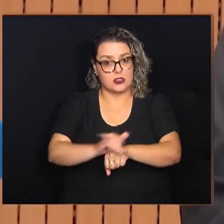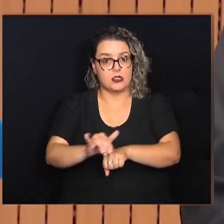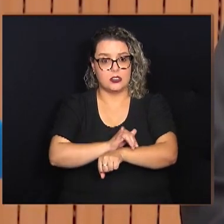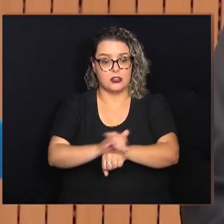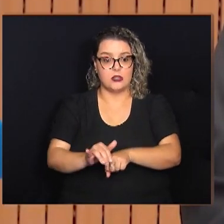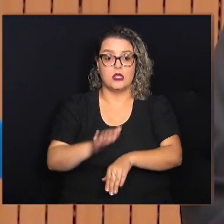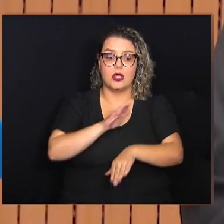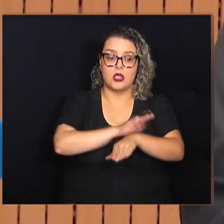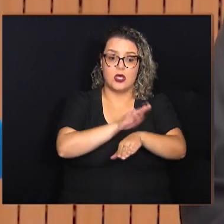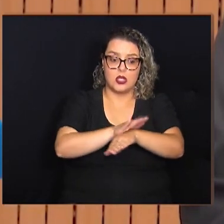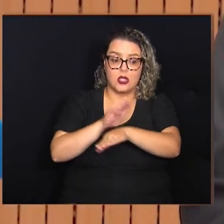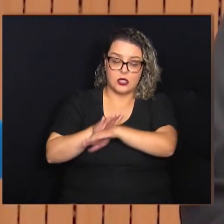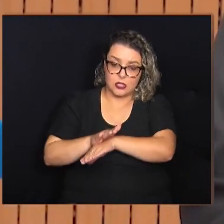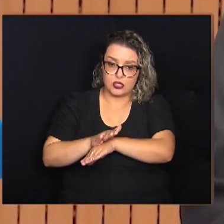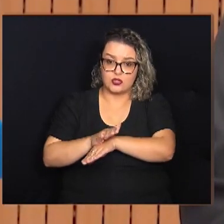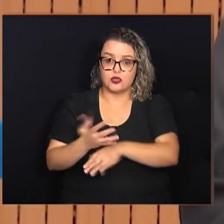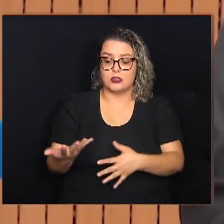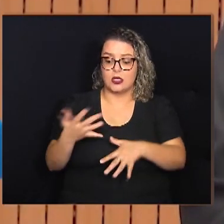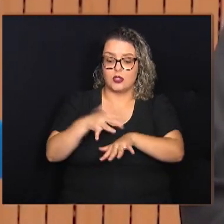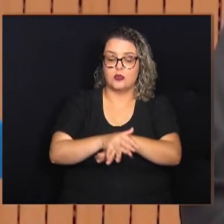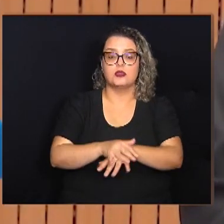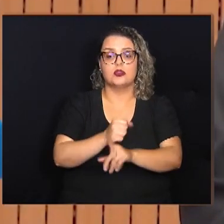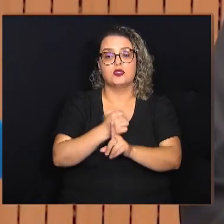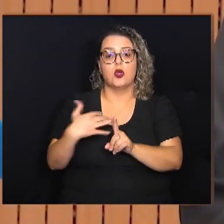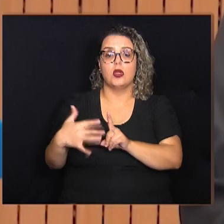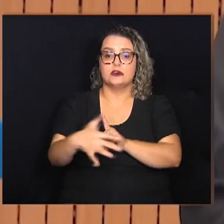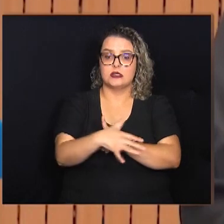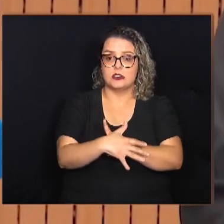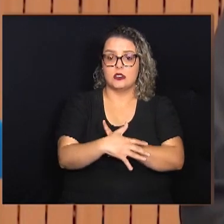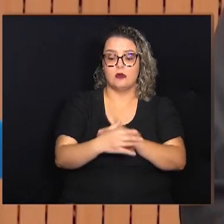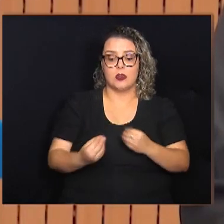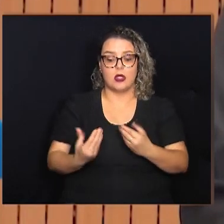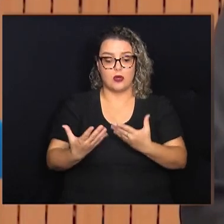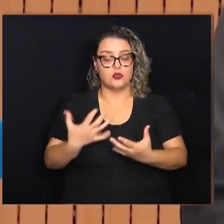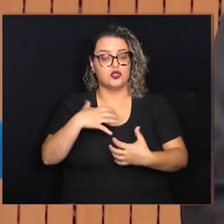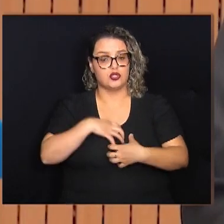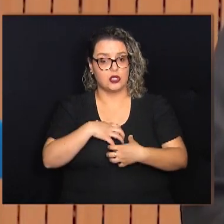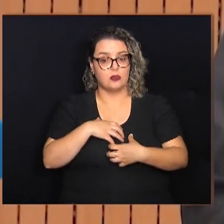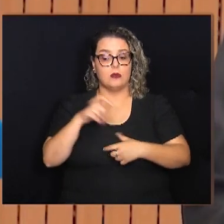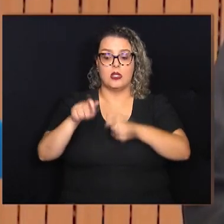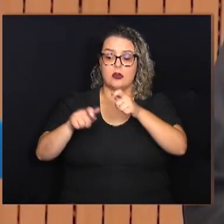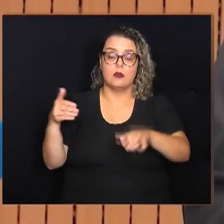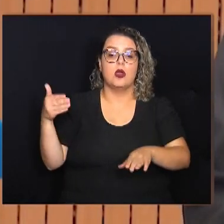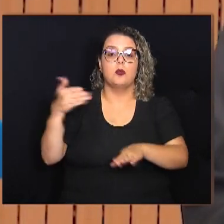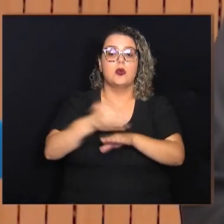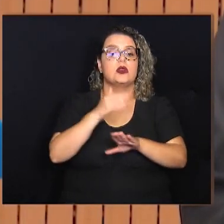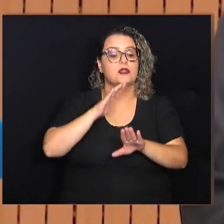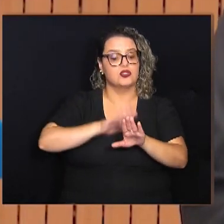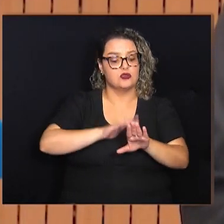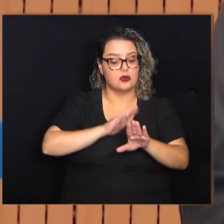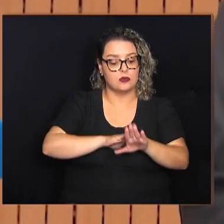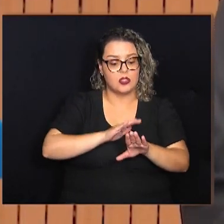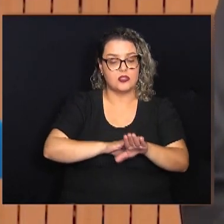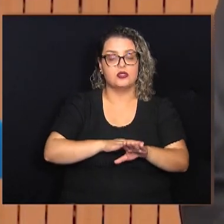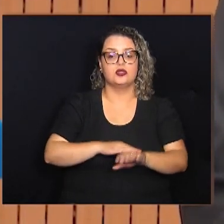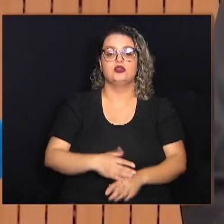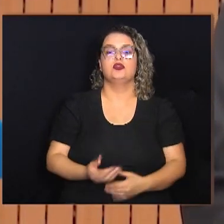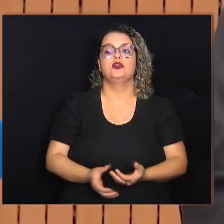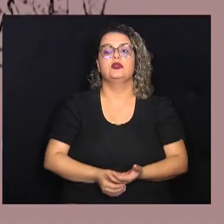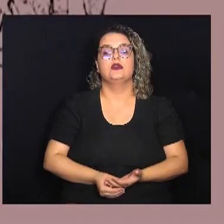A Associação Cornélia Viegli foi homenageada na Câmara Municipal de Campinas. Uma homenagem que teve a iniciativa